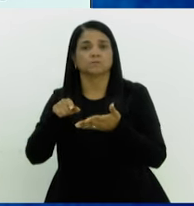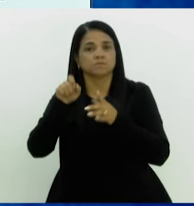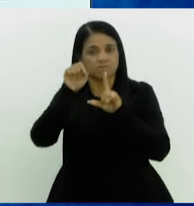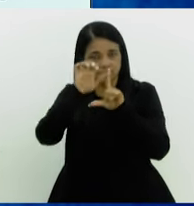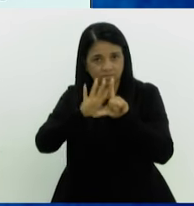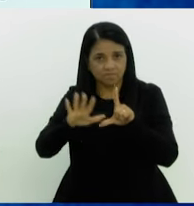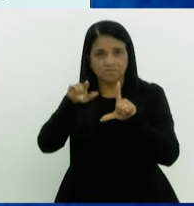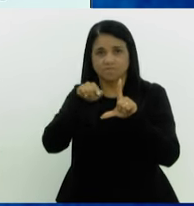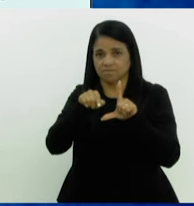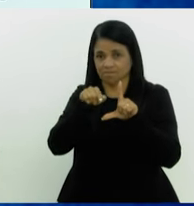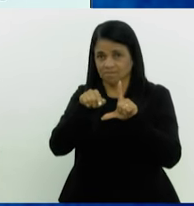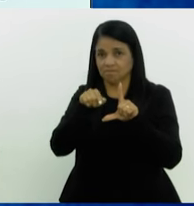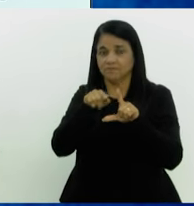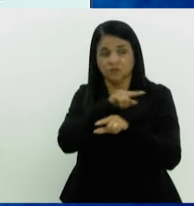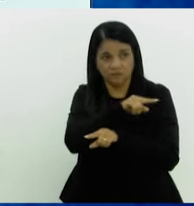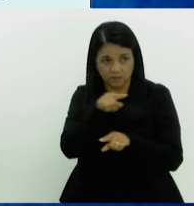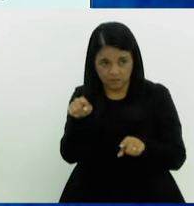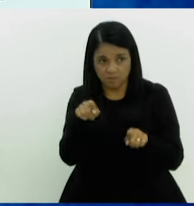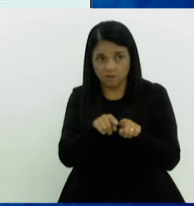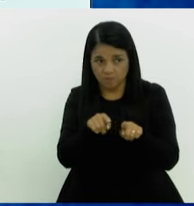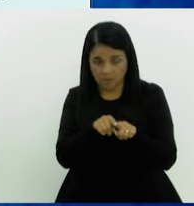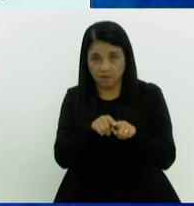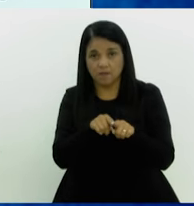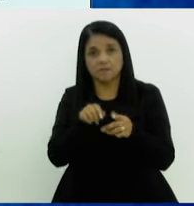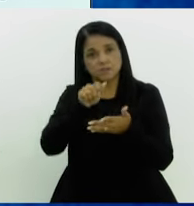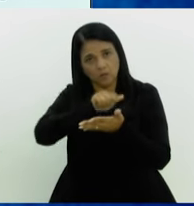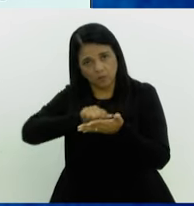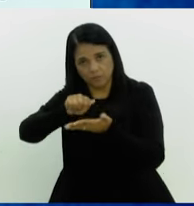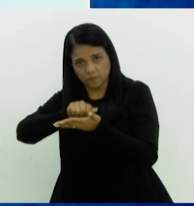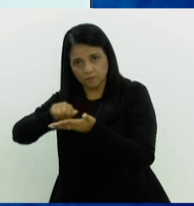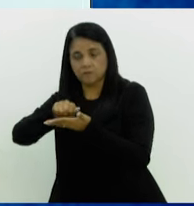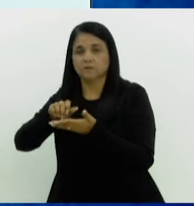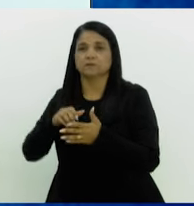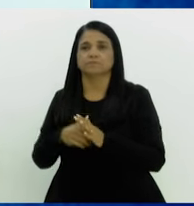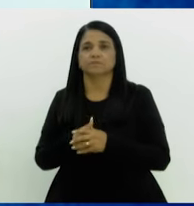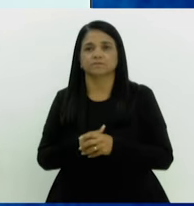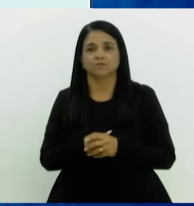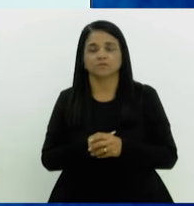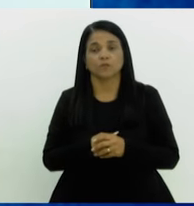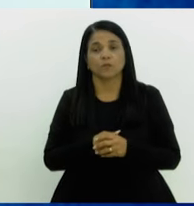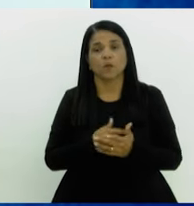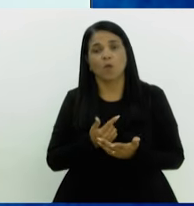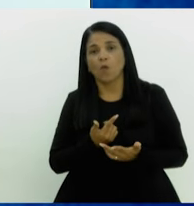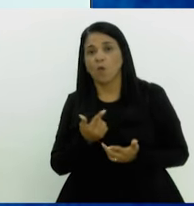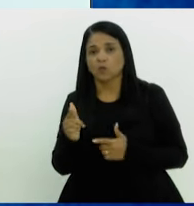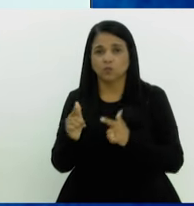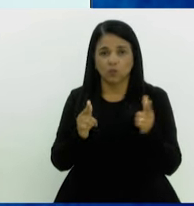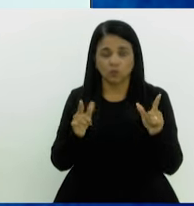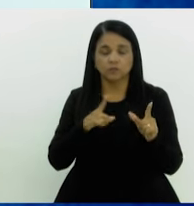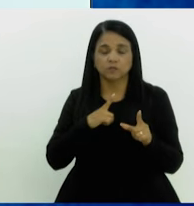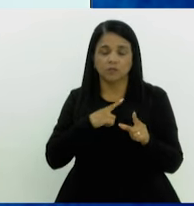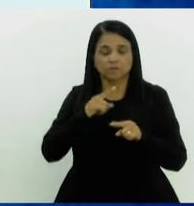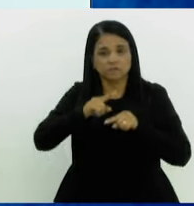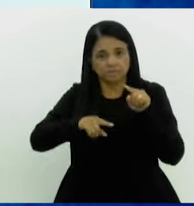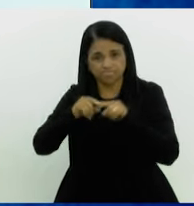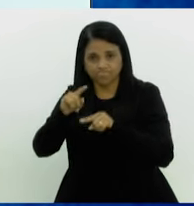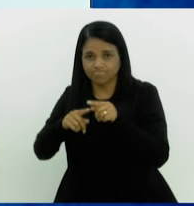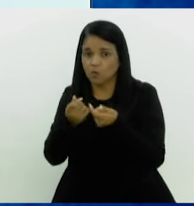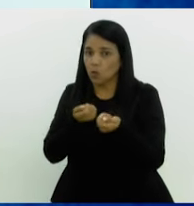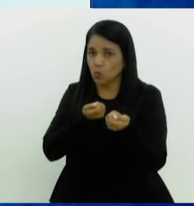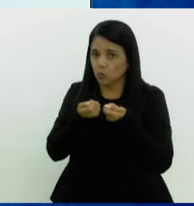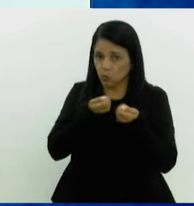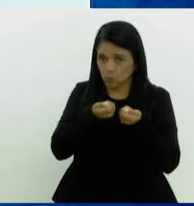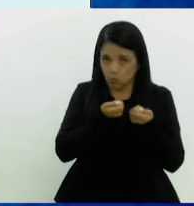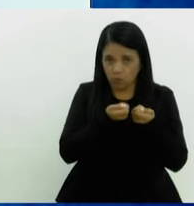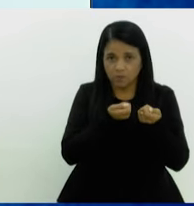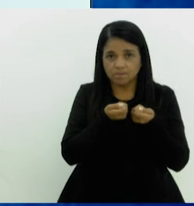figuras públicas de vocês também são removidos por outro lado a gente tem ferramentas de controle